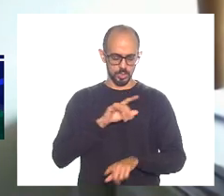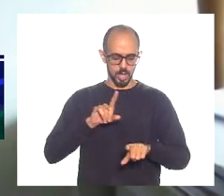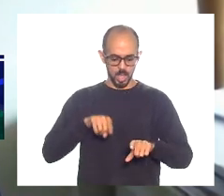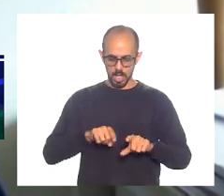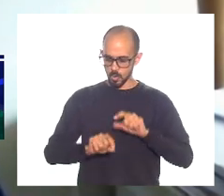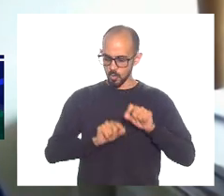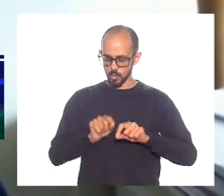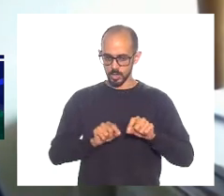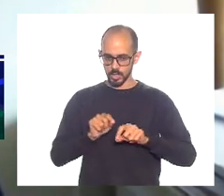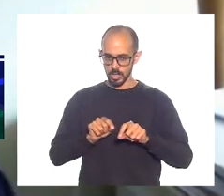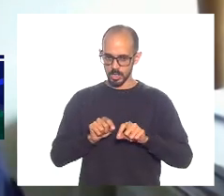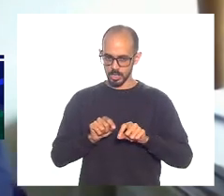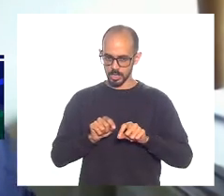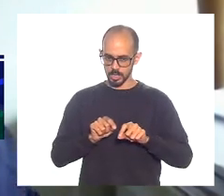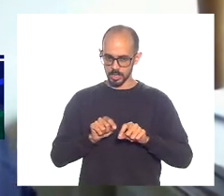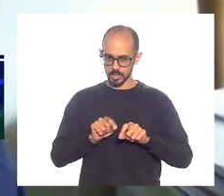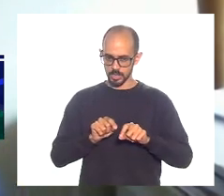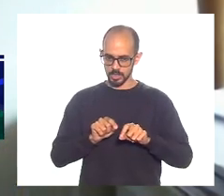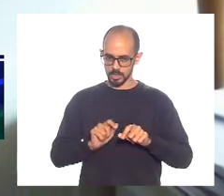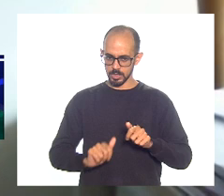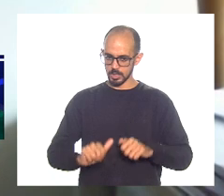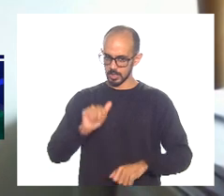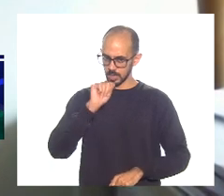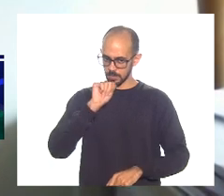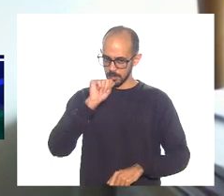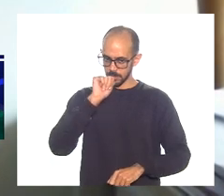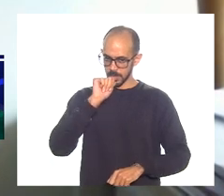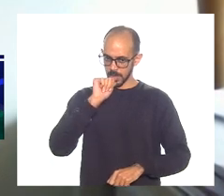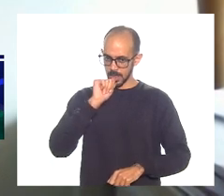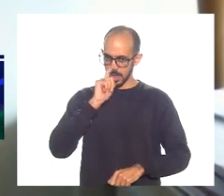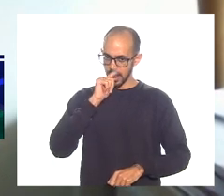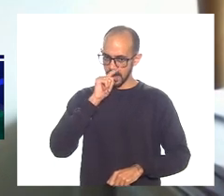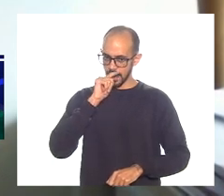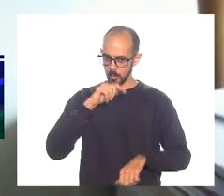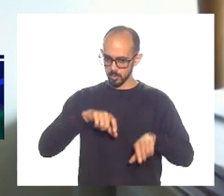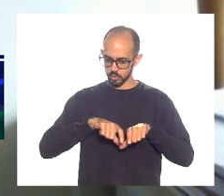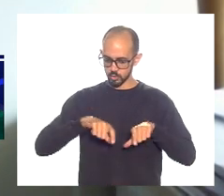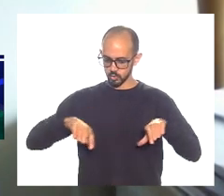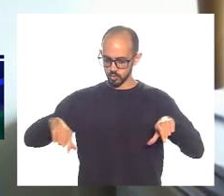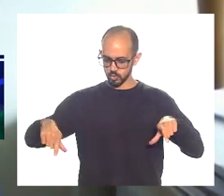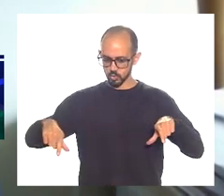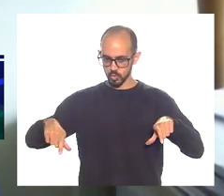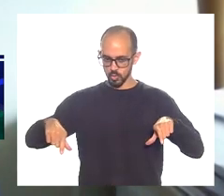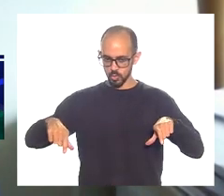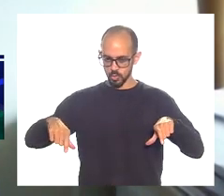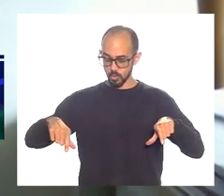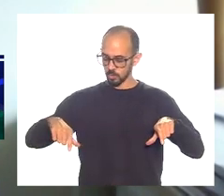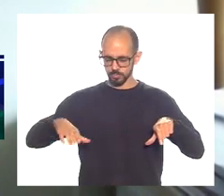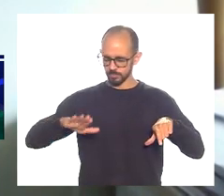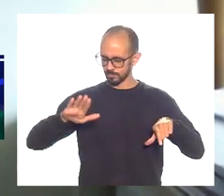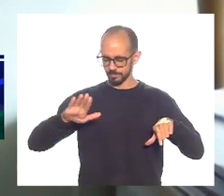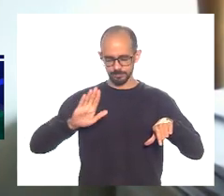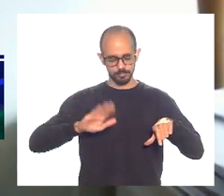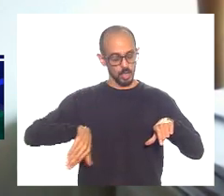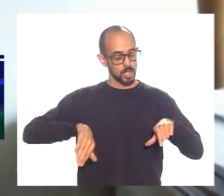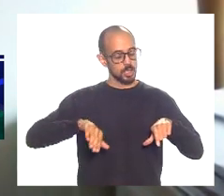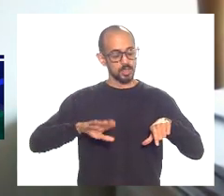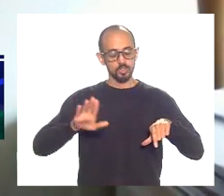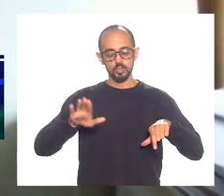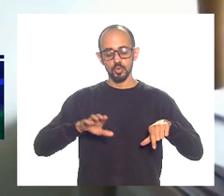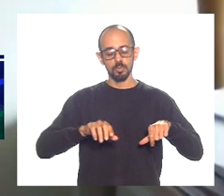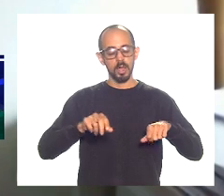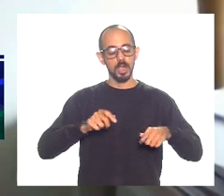que gerir água e esgoto não é tarefa para principiante, é tarefa